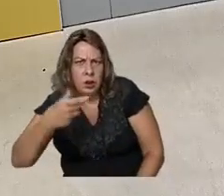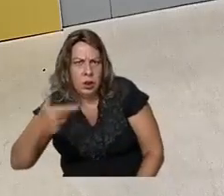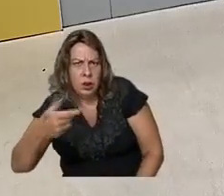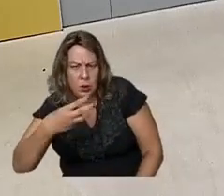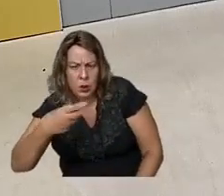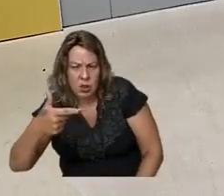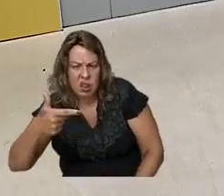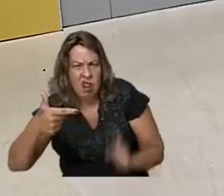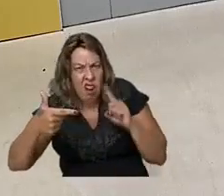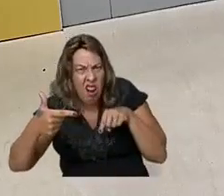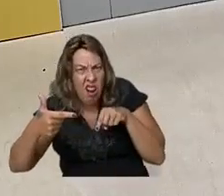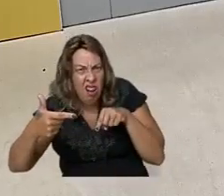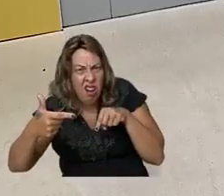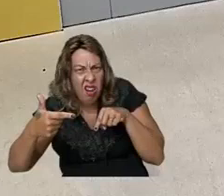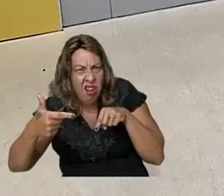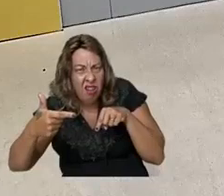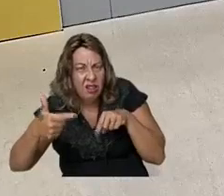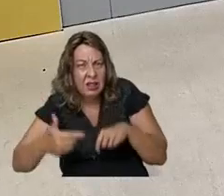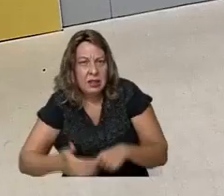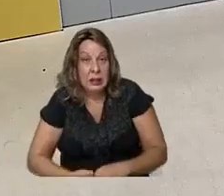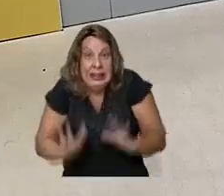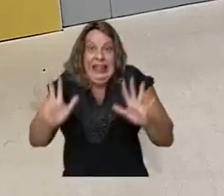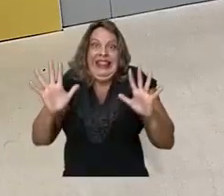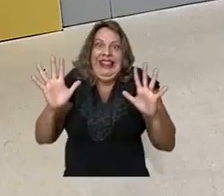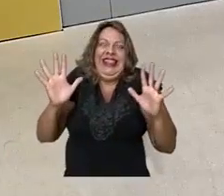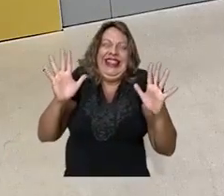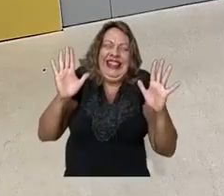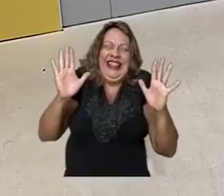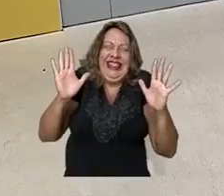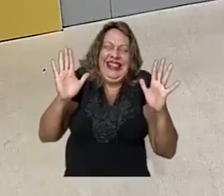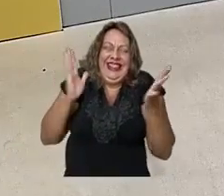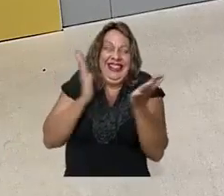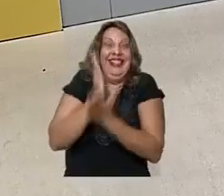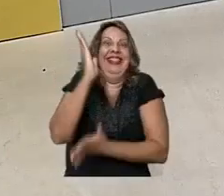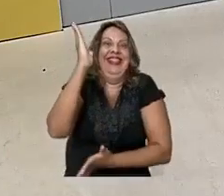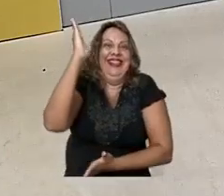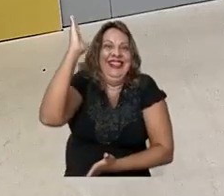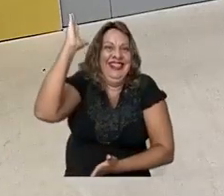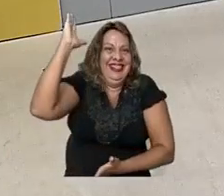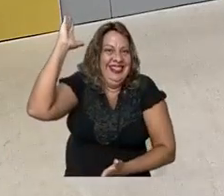32, 32! Decidiu! Que isso!